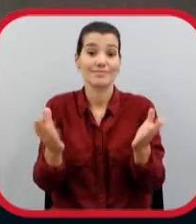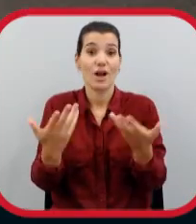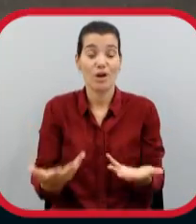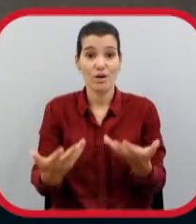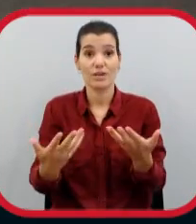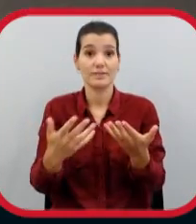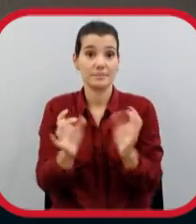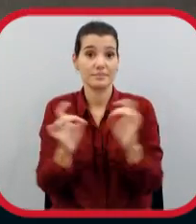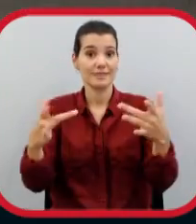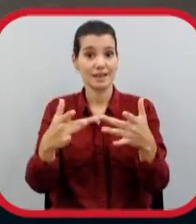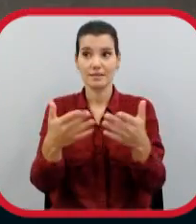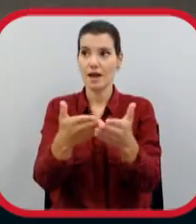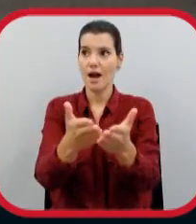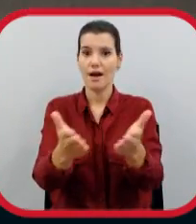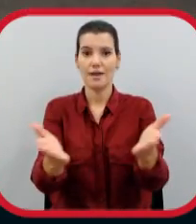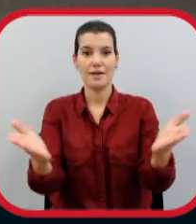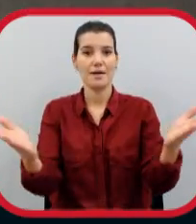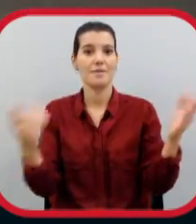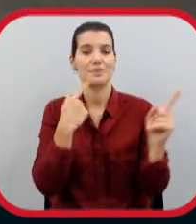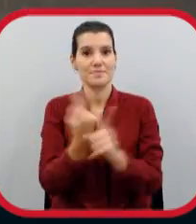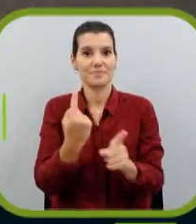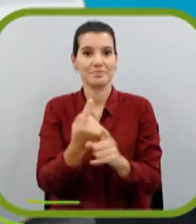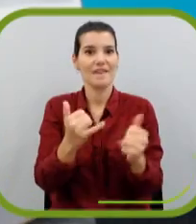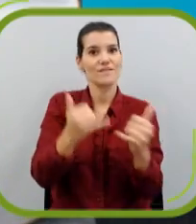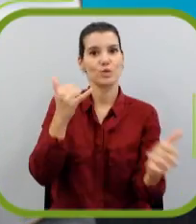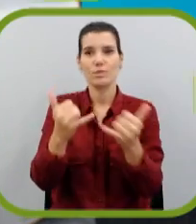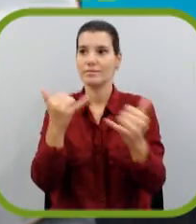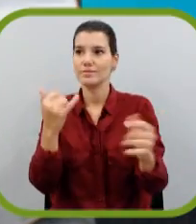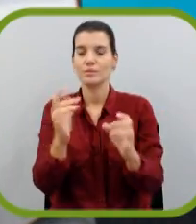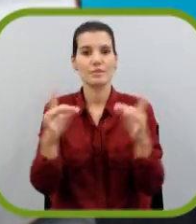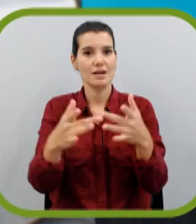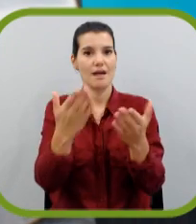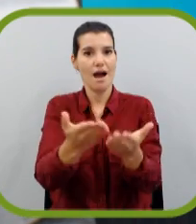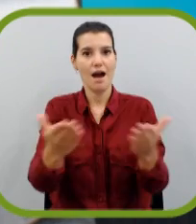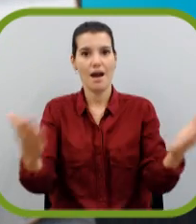Portanto, obviamente, com a abertura do ciberespaço e toda essa vivência no